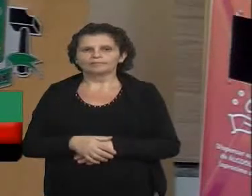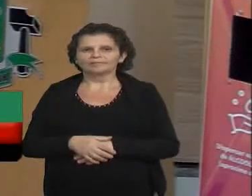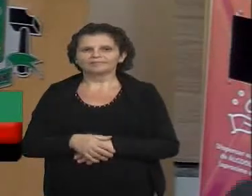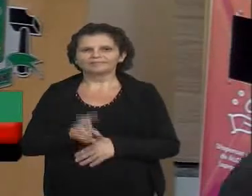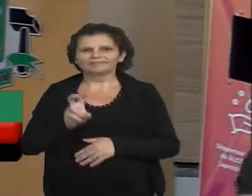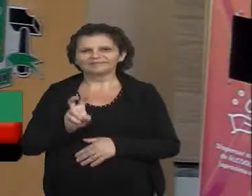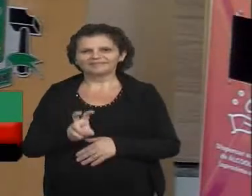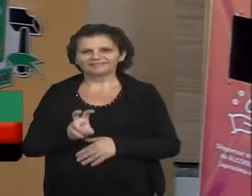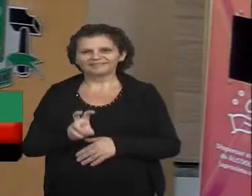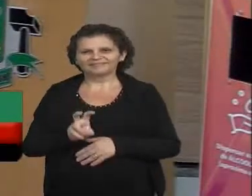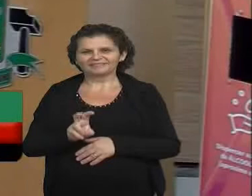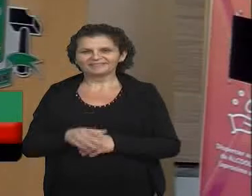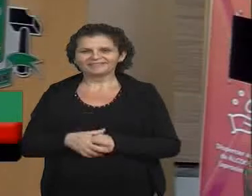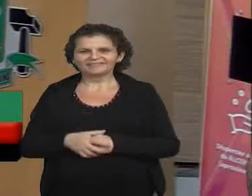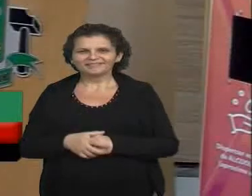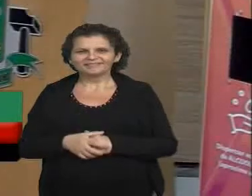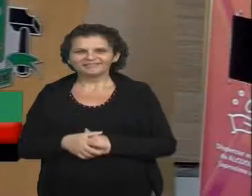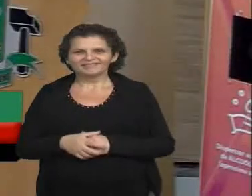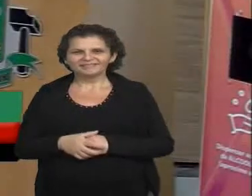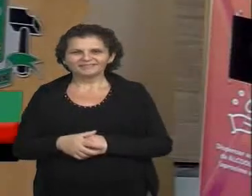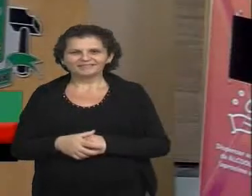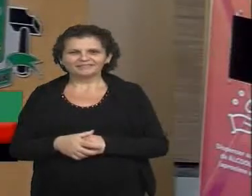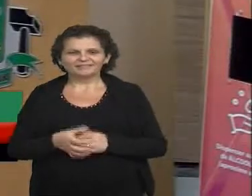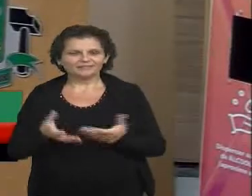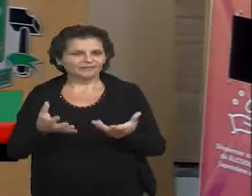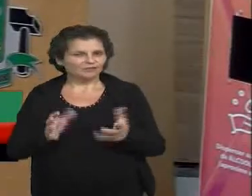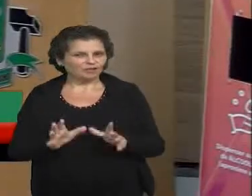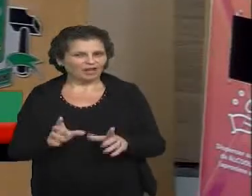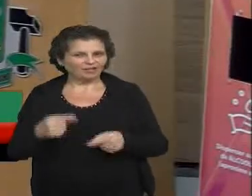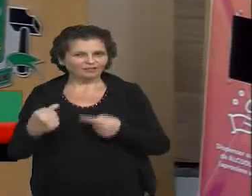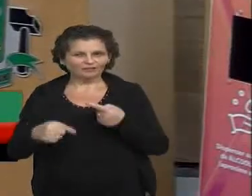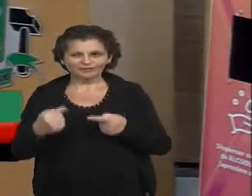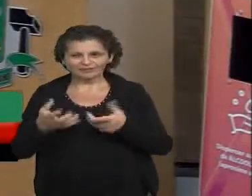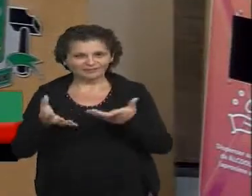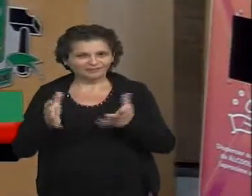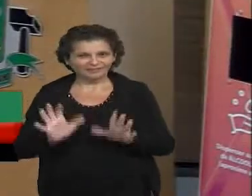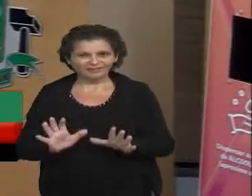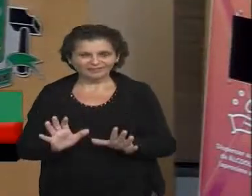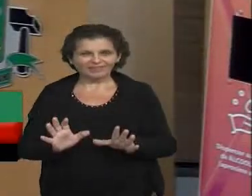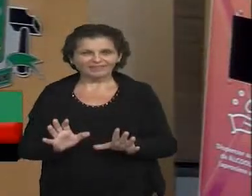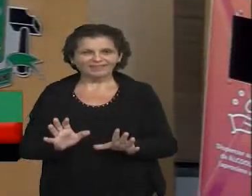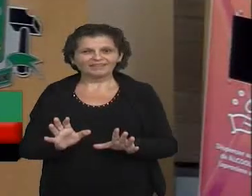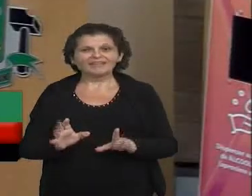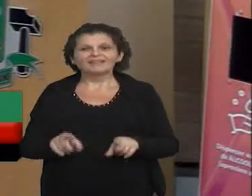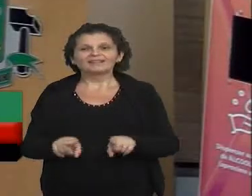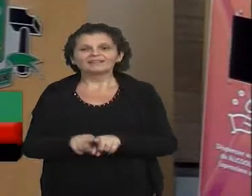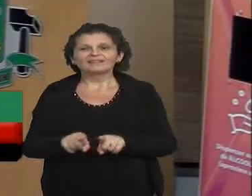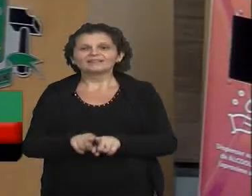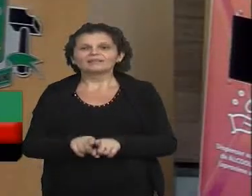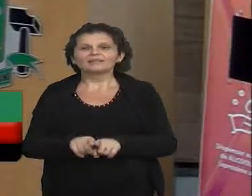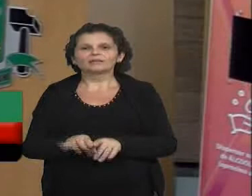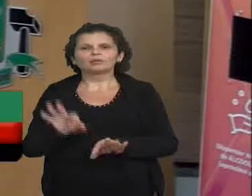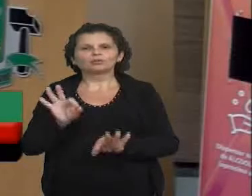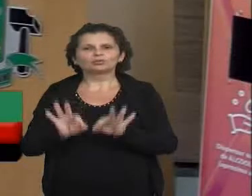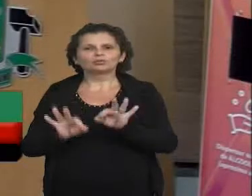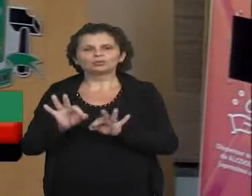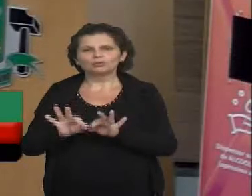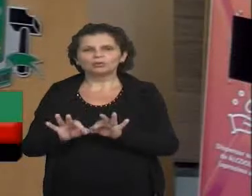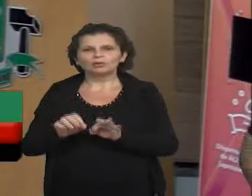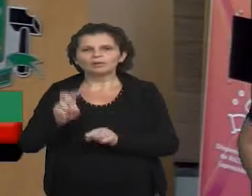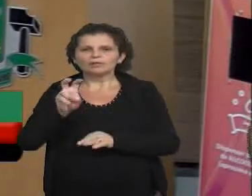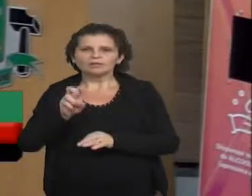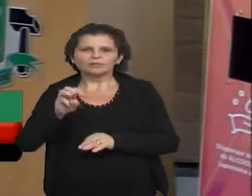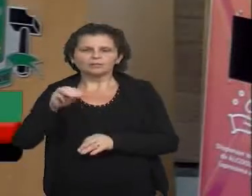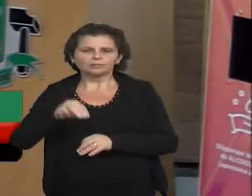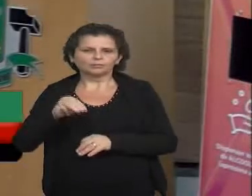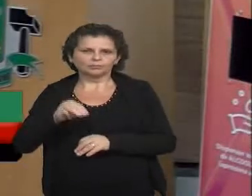5 minutos. Não, falei, Vossa Excelência não quer discutir, mas também discutir e justificar o voto é 5 minutos.